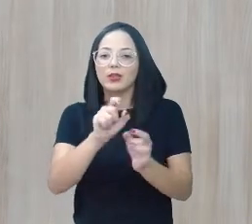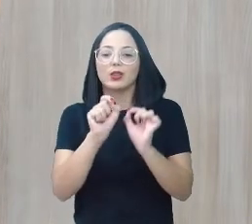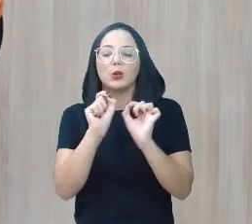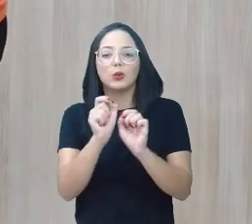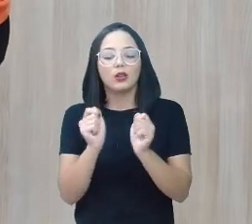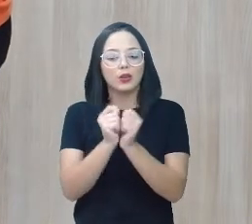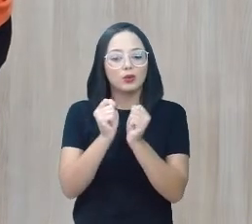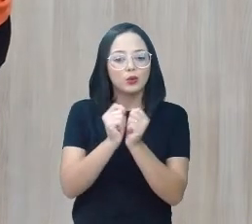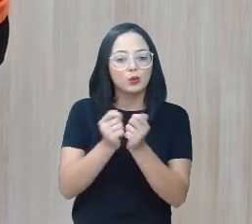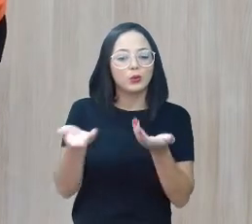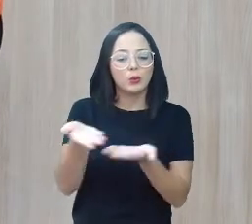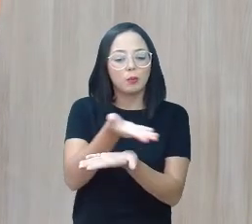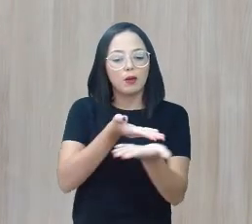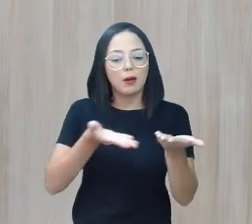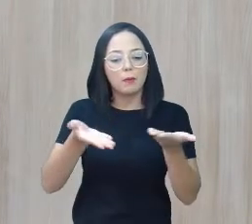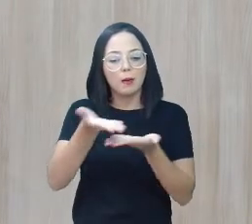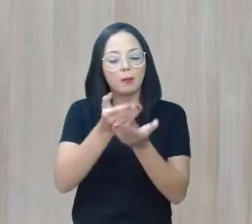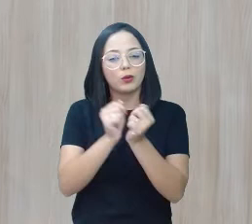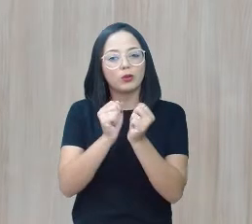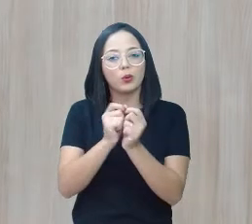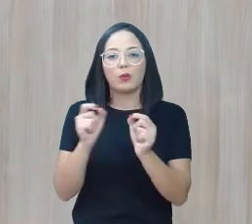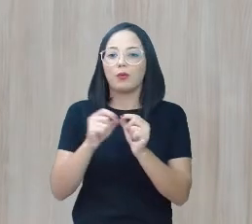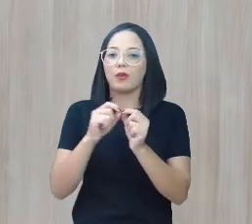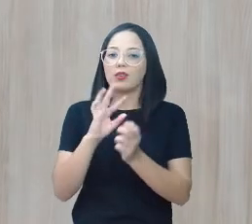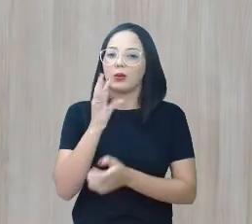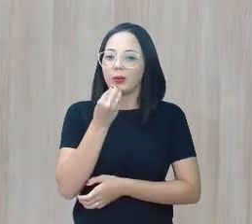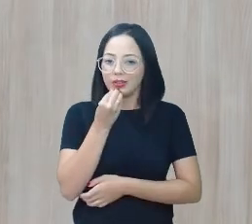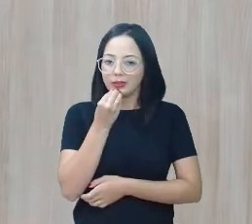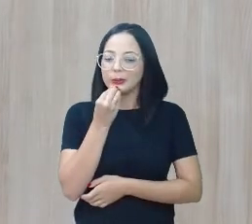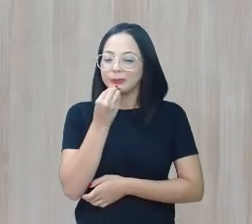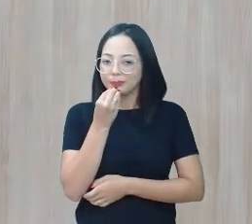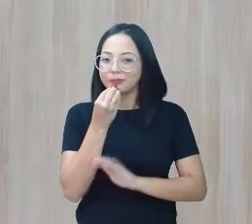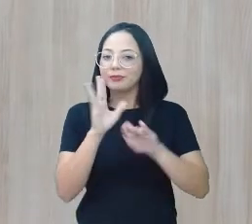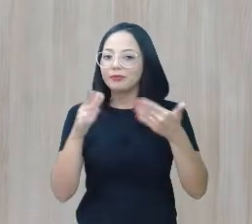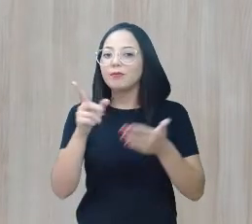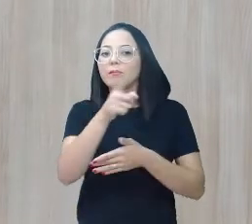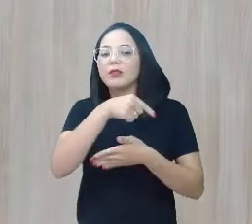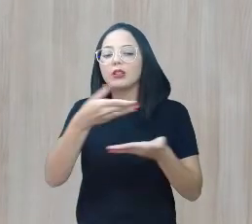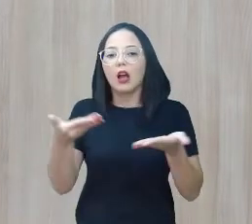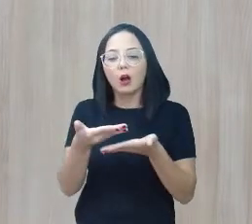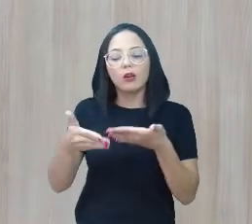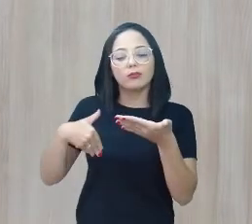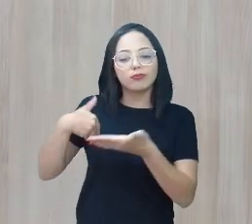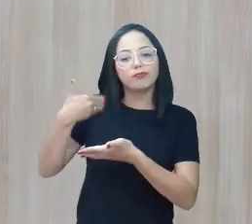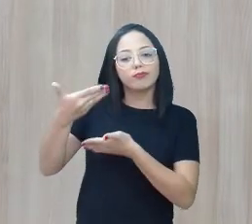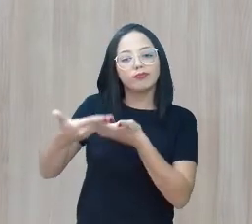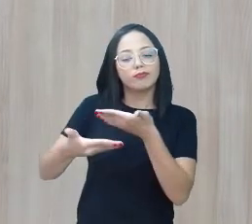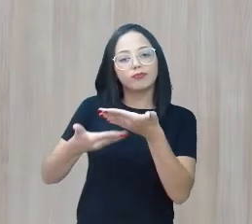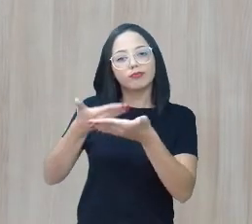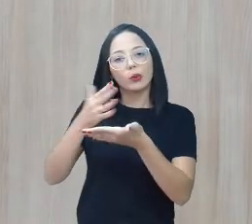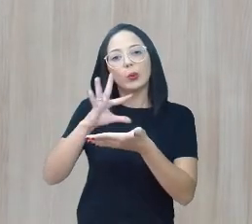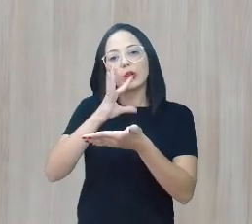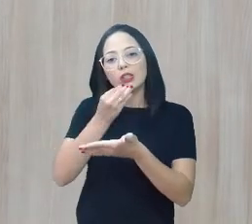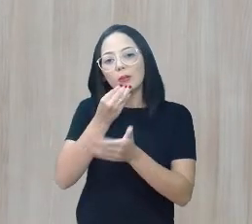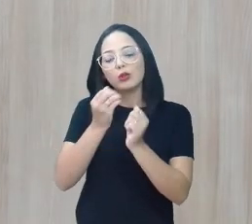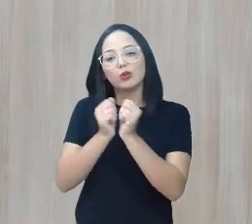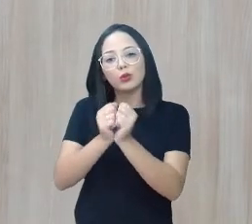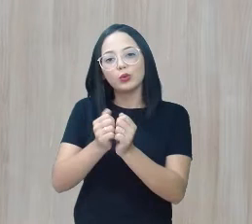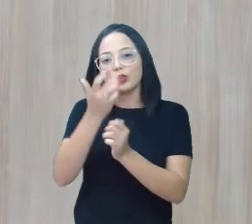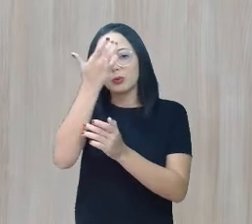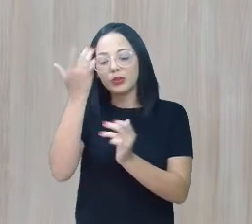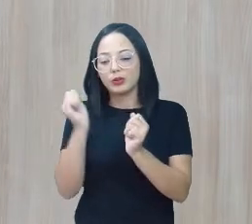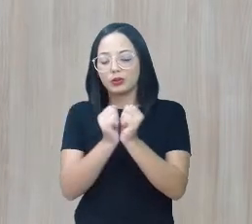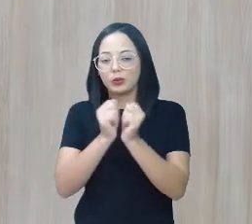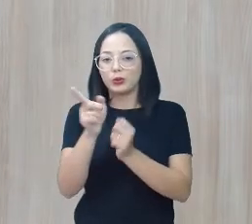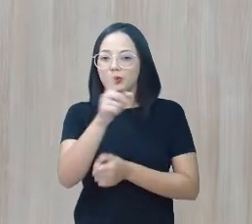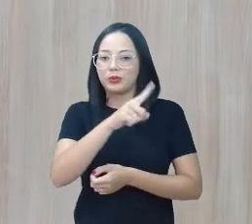não é, juntos, construindo esse conhecimento, tá? E aí você vai passando esse conhecimento para todos aqueles que estão ao seu